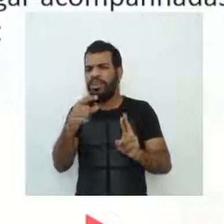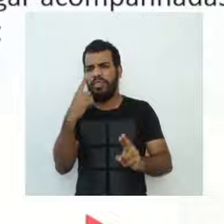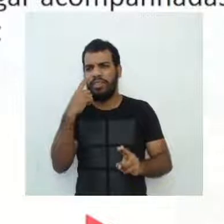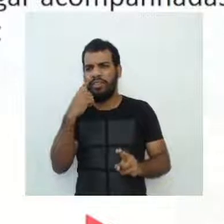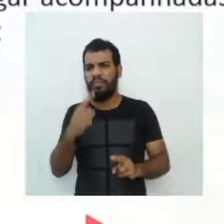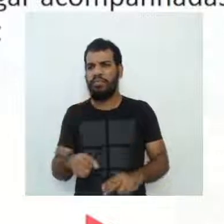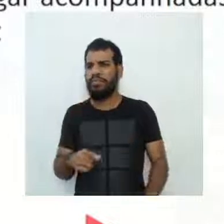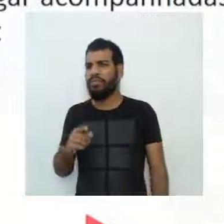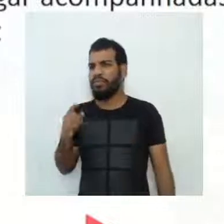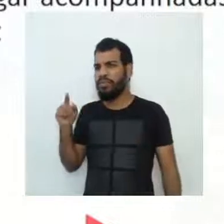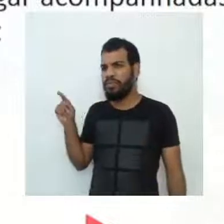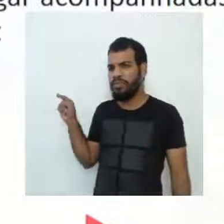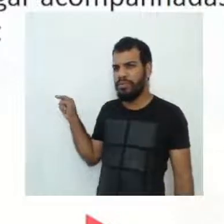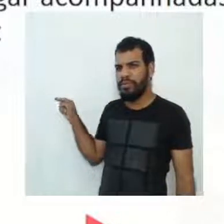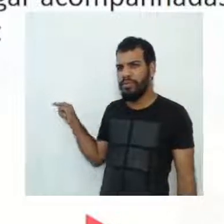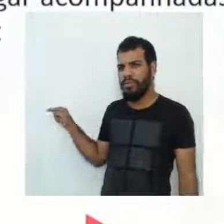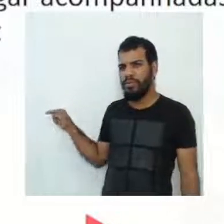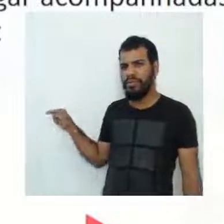Hiperresistente,